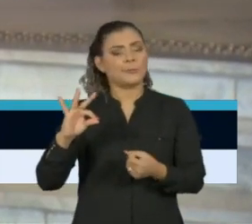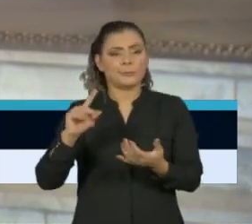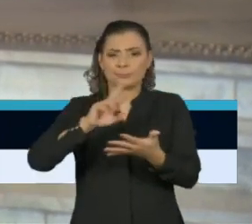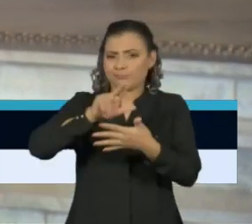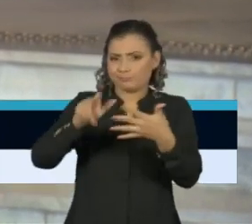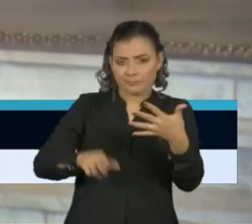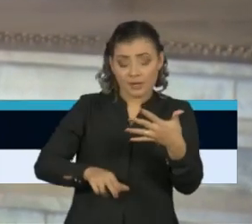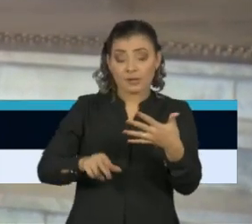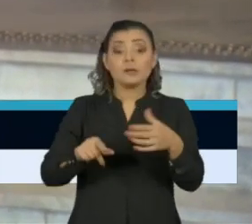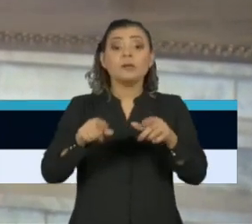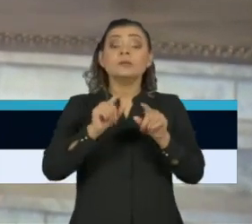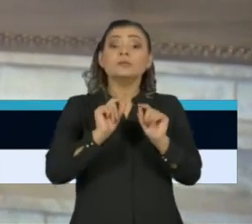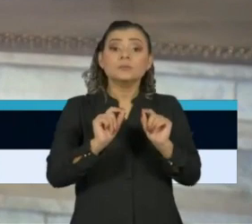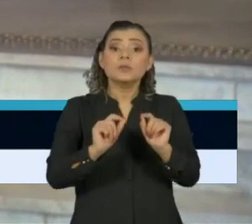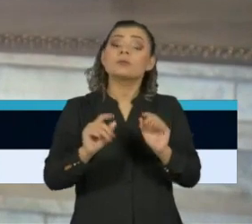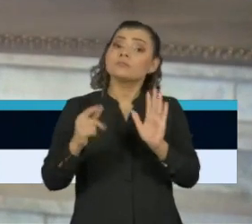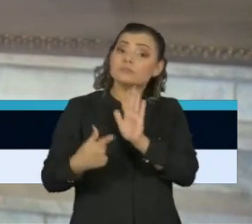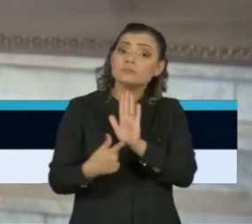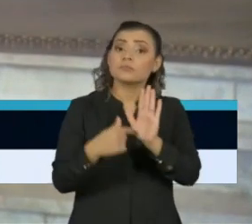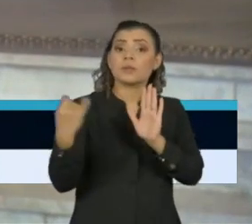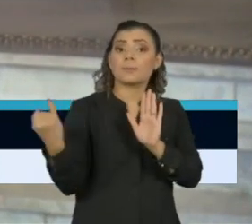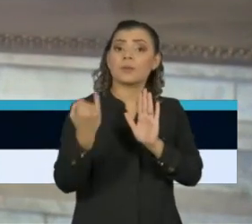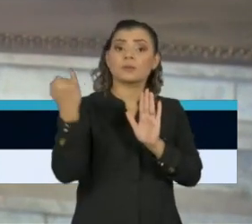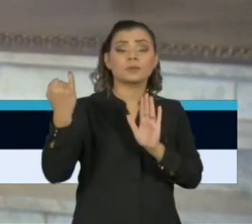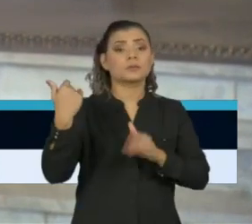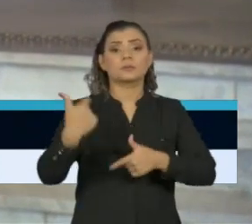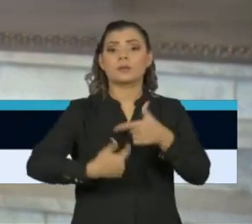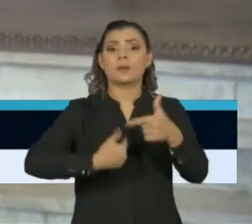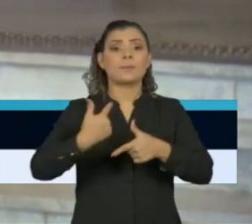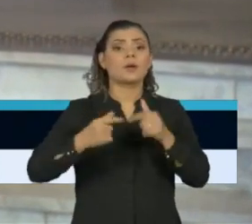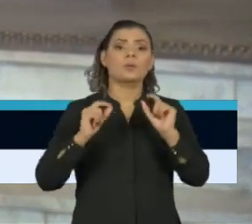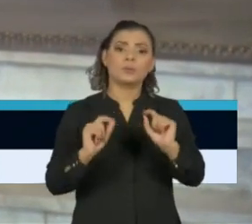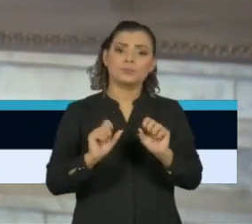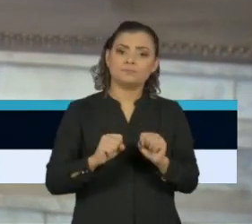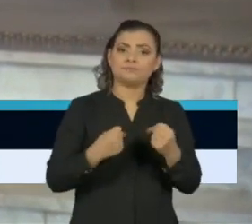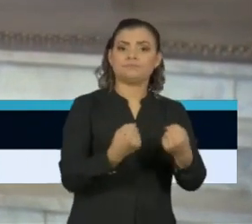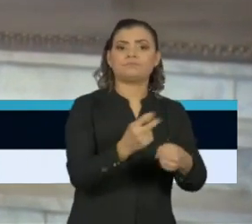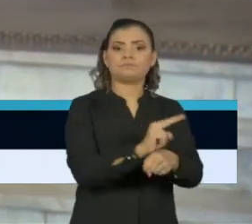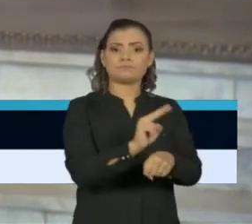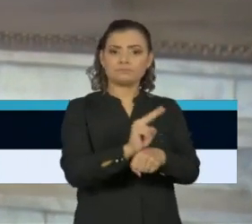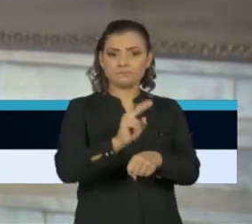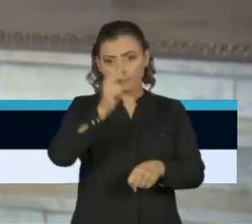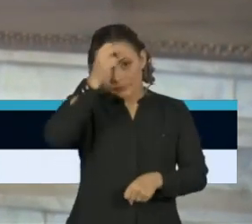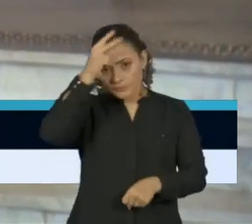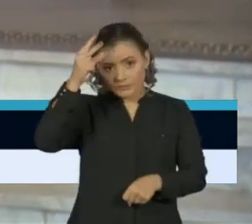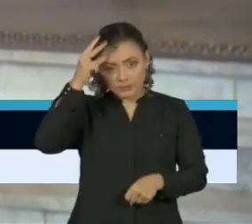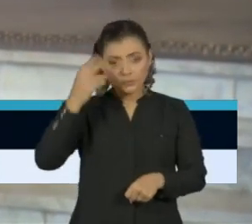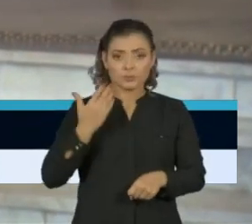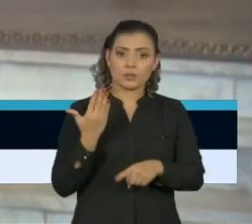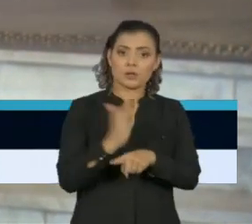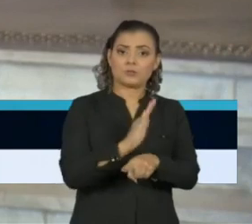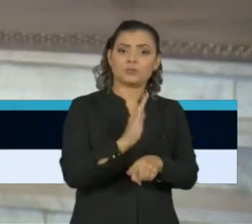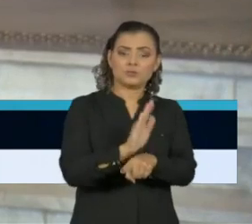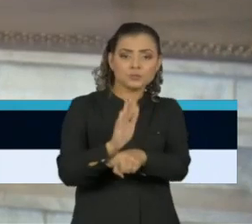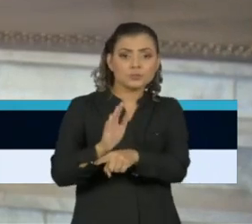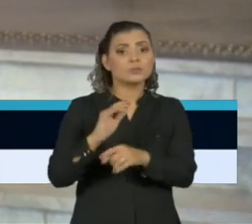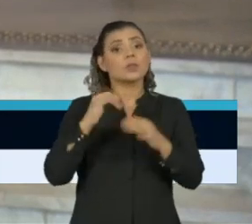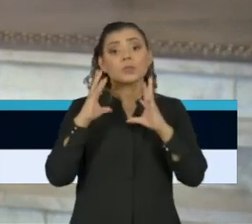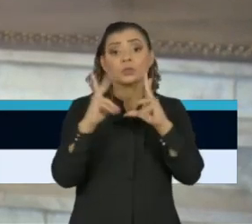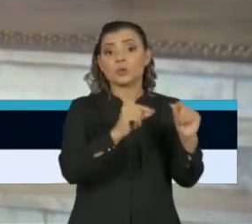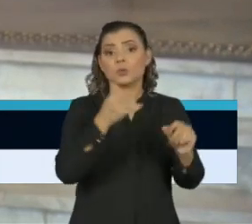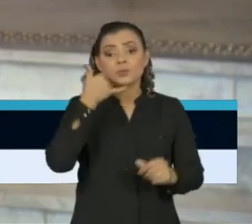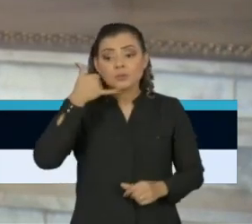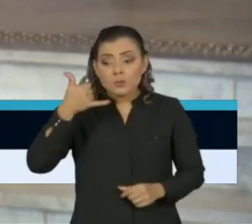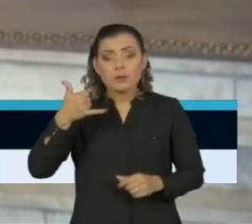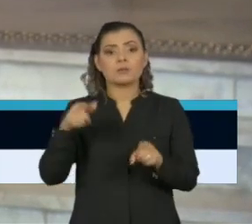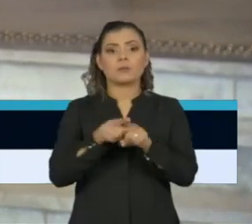trabalho muito importante feito pela nossa Defesa Civil. A Defesa Civil também enviando a todos os celulares, usando aí